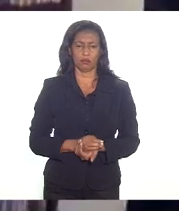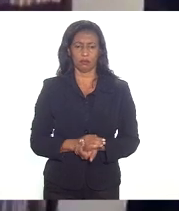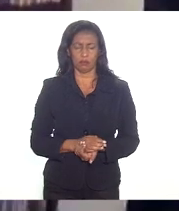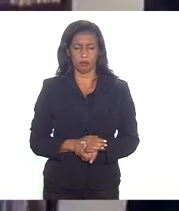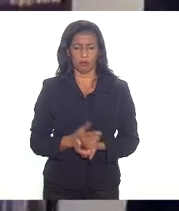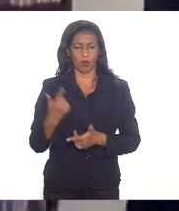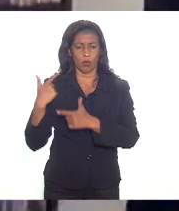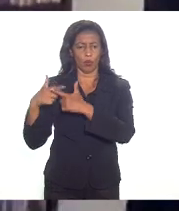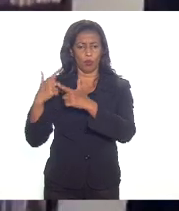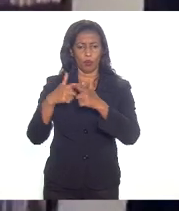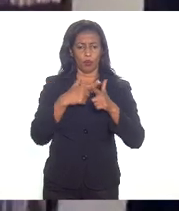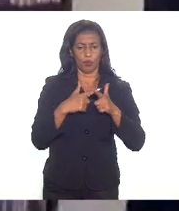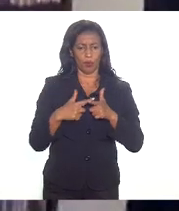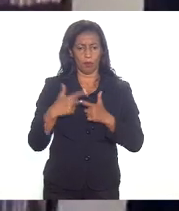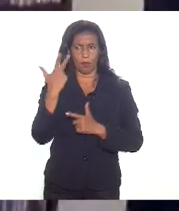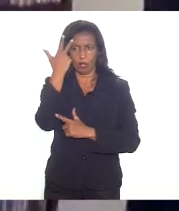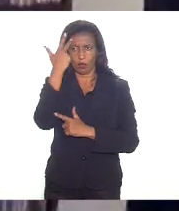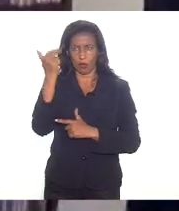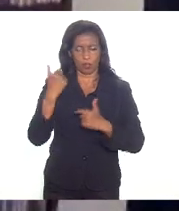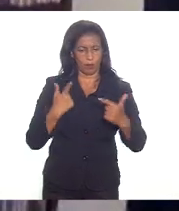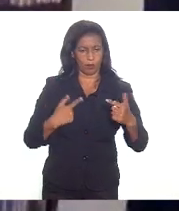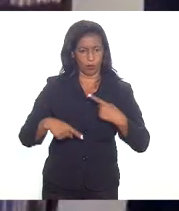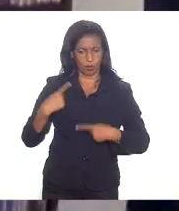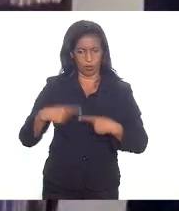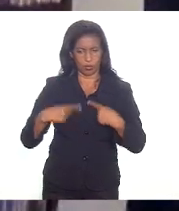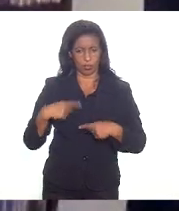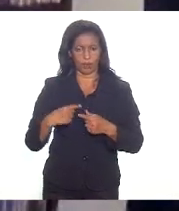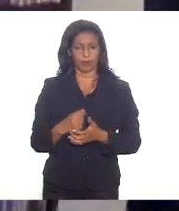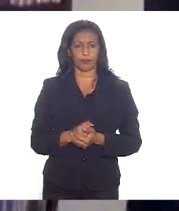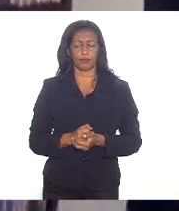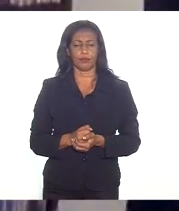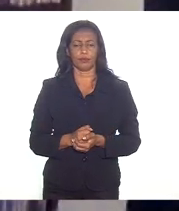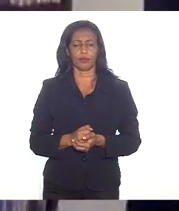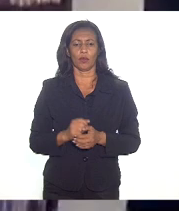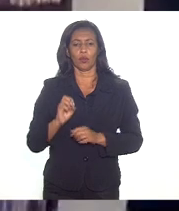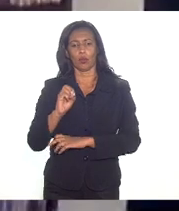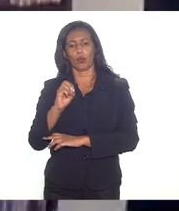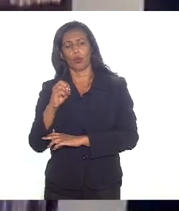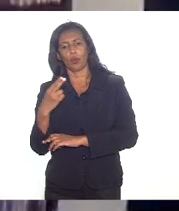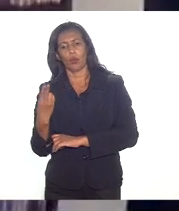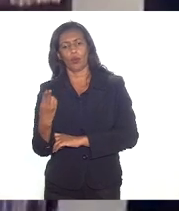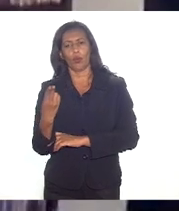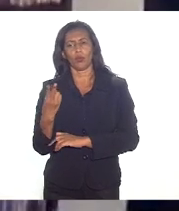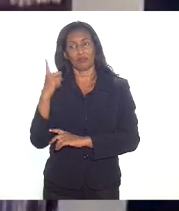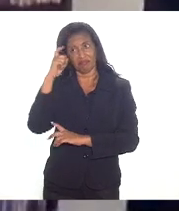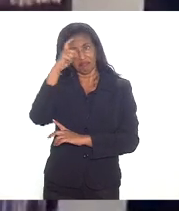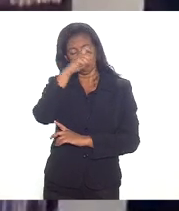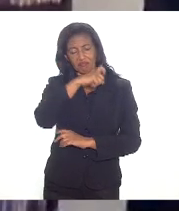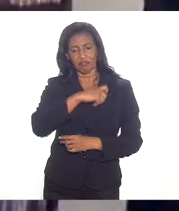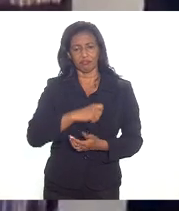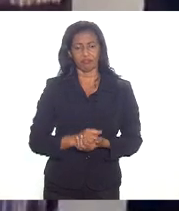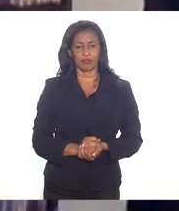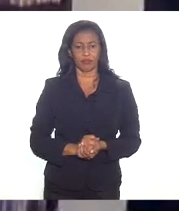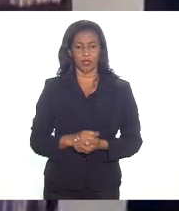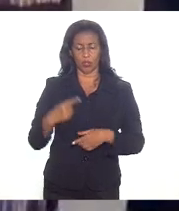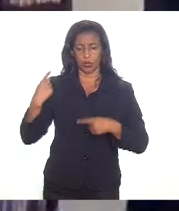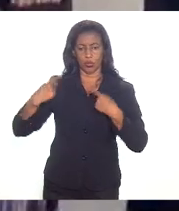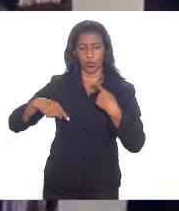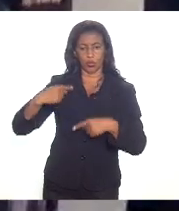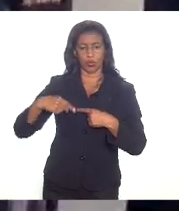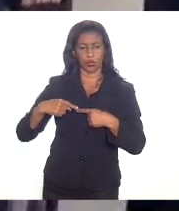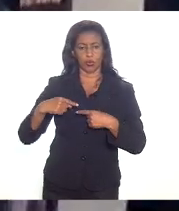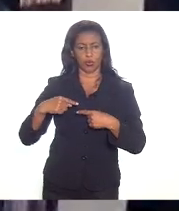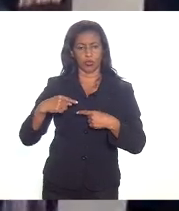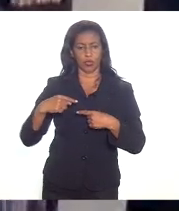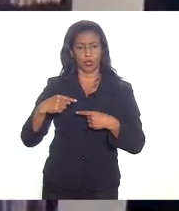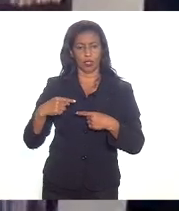O problema da natureza política, ou então vai ser muito complicado. Discutir